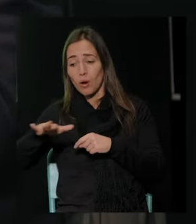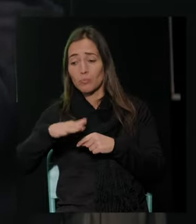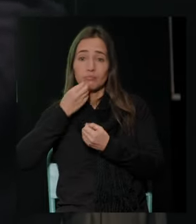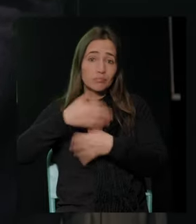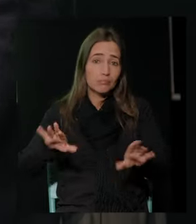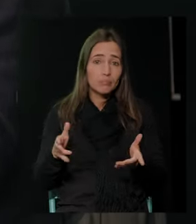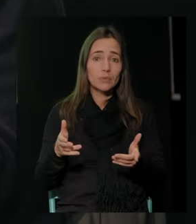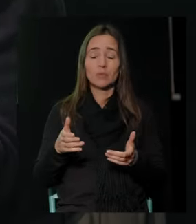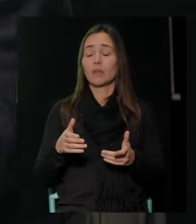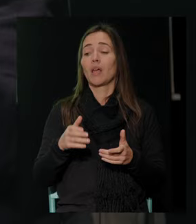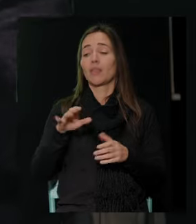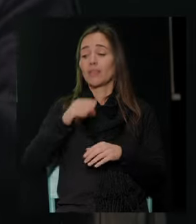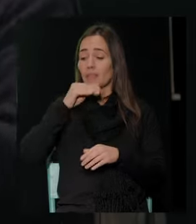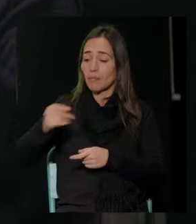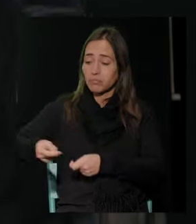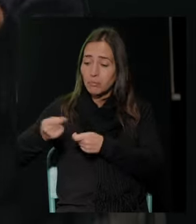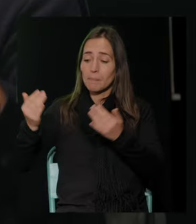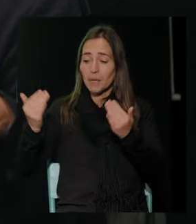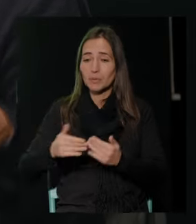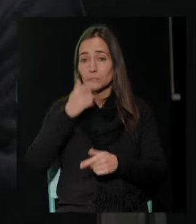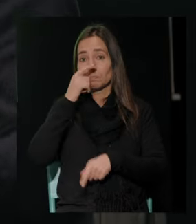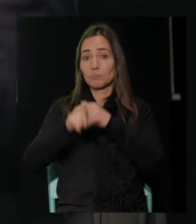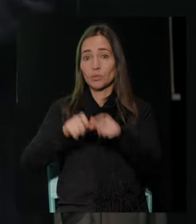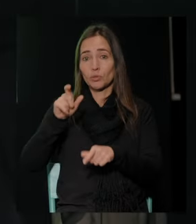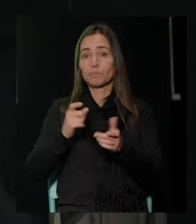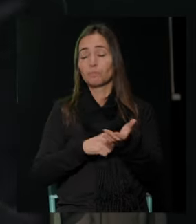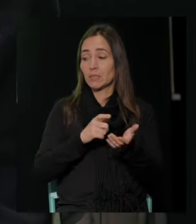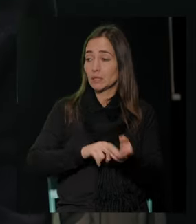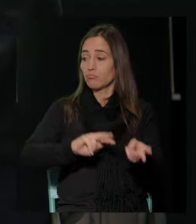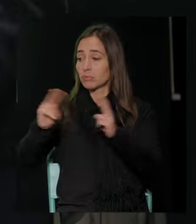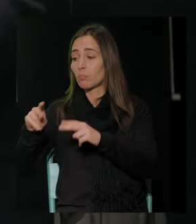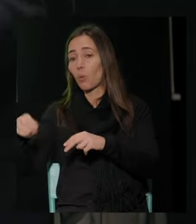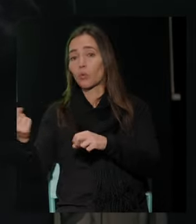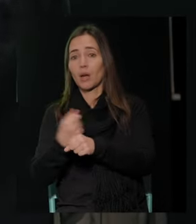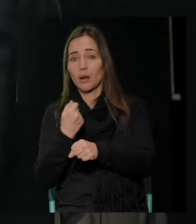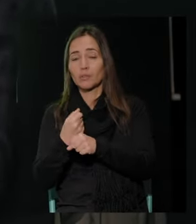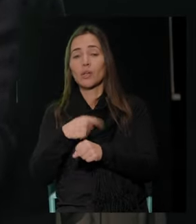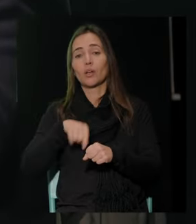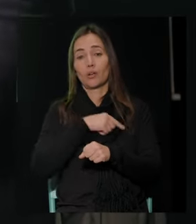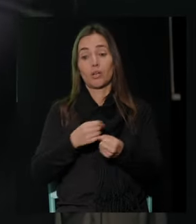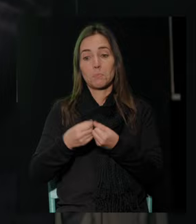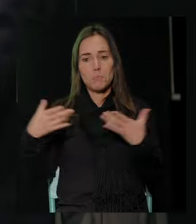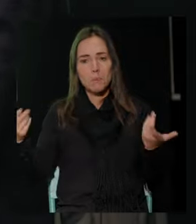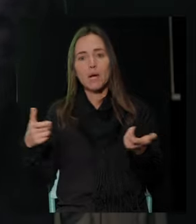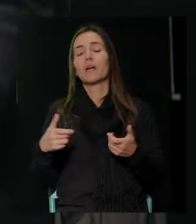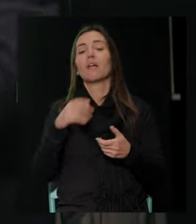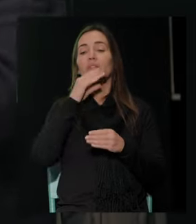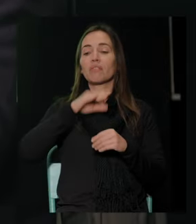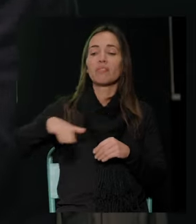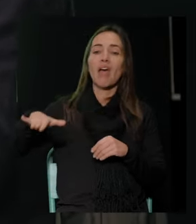terras, há cada vez menos terra para cultivar. Essas pessoas, essas populações têm que se mobilizar para outras áreas. Somos cada vez mais, há cada vez menos